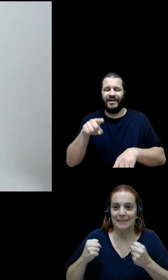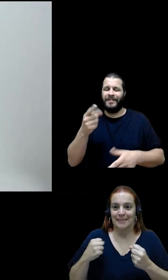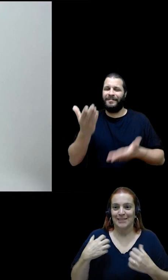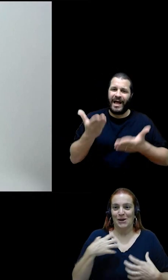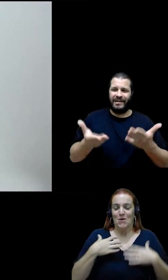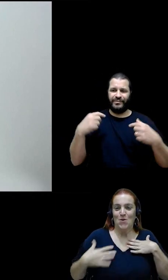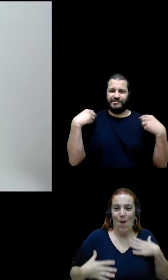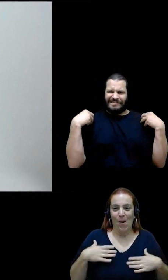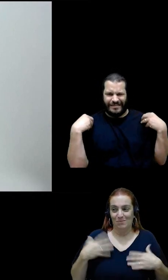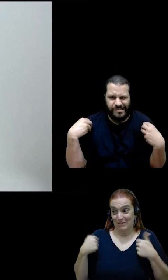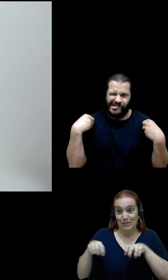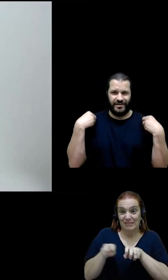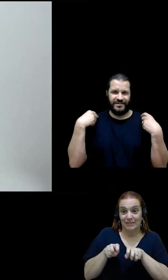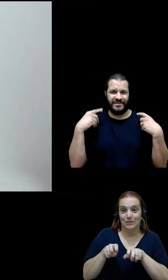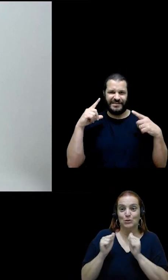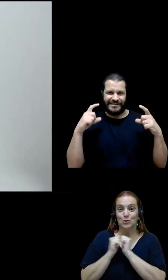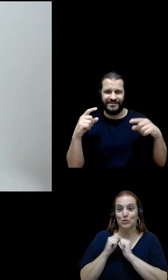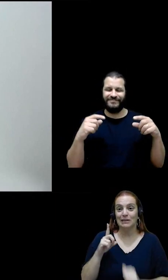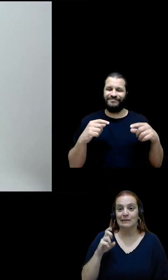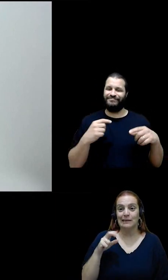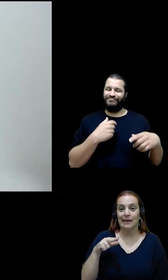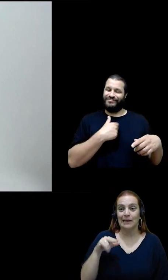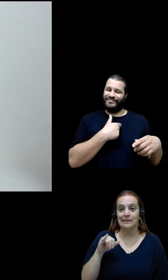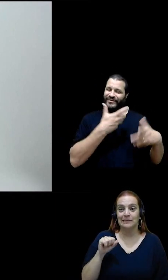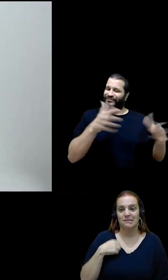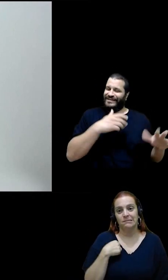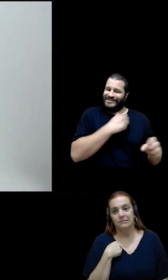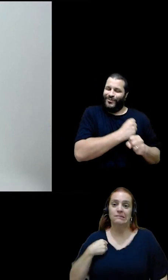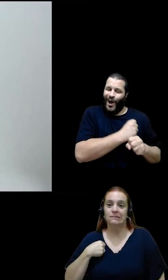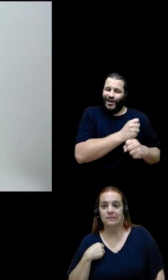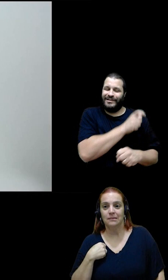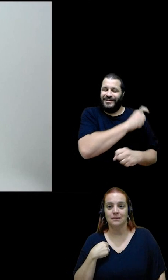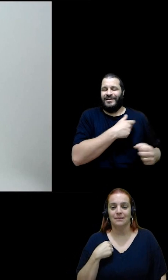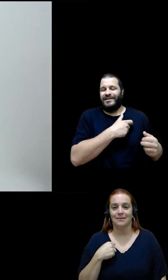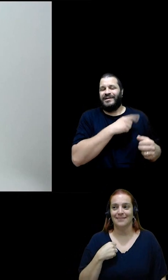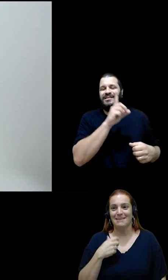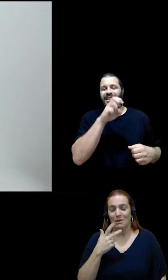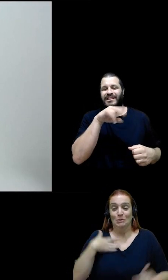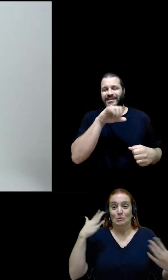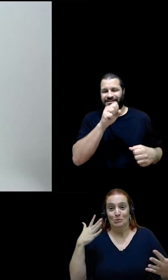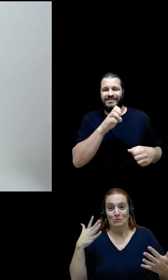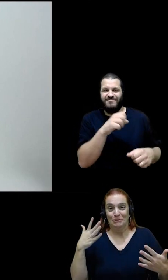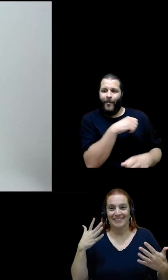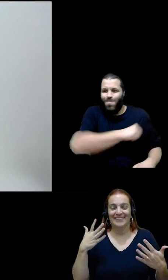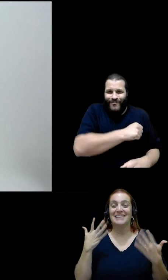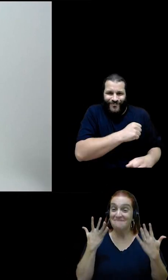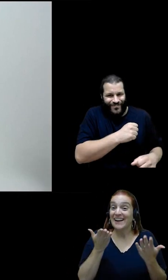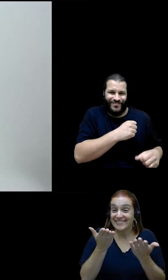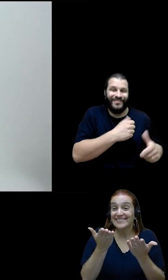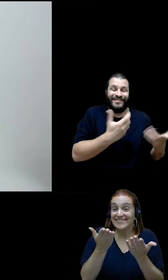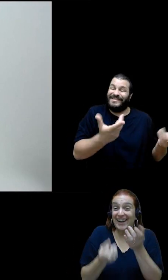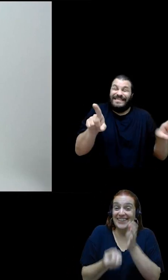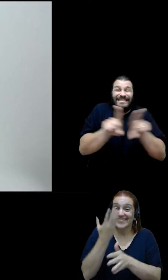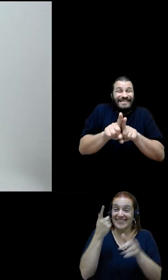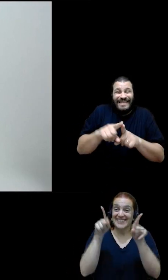a gente trabalhou junto e chegou uma hora que eu dei um encontrão assim nela, no susto, mas é isso mesmo,